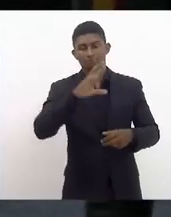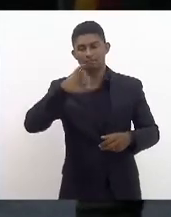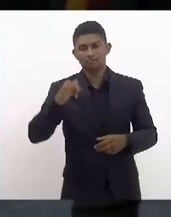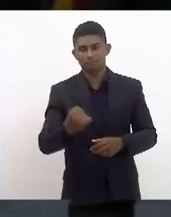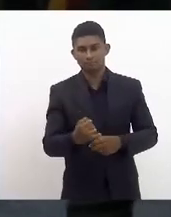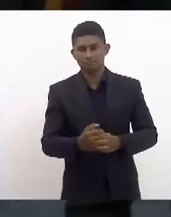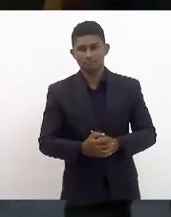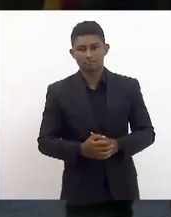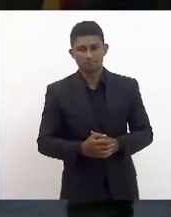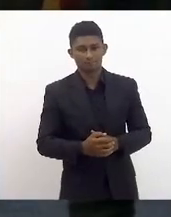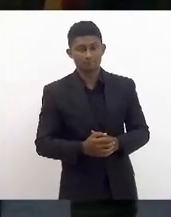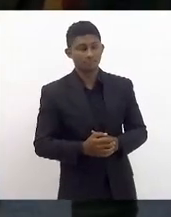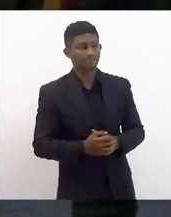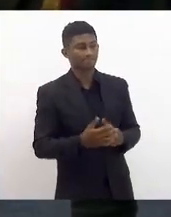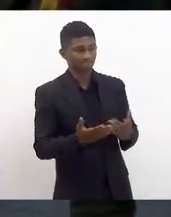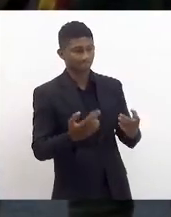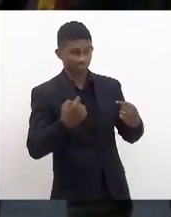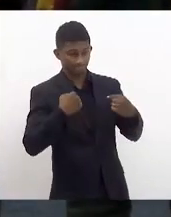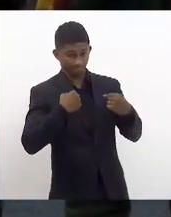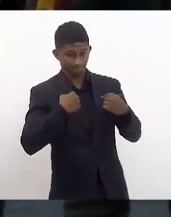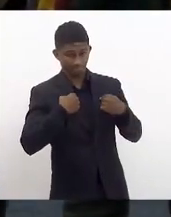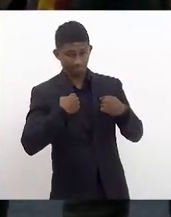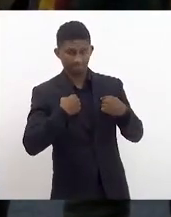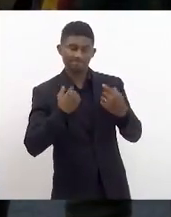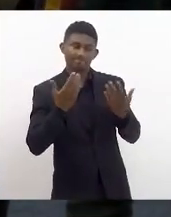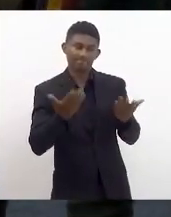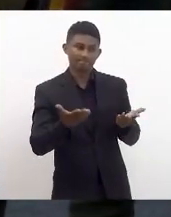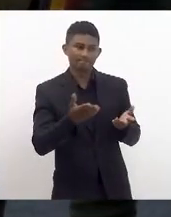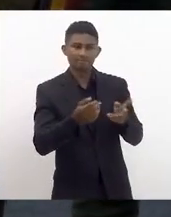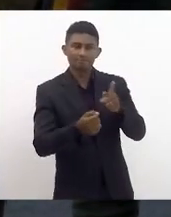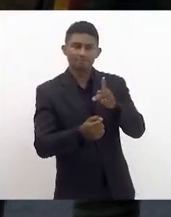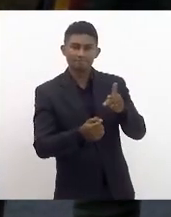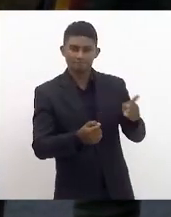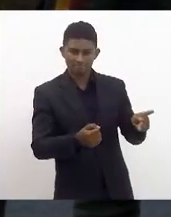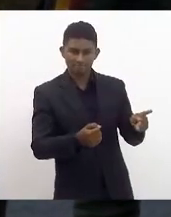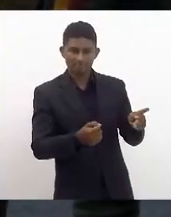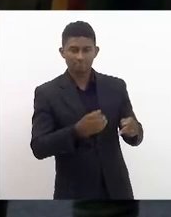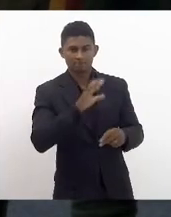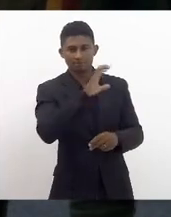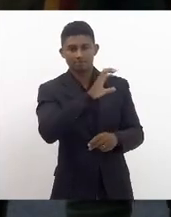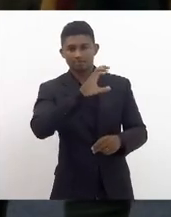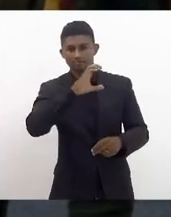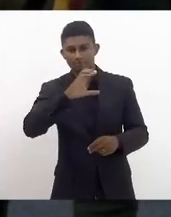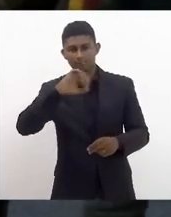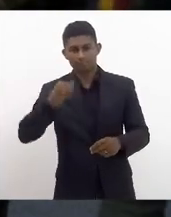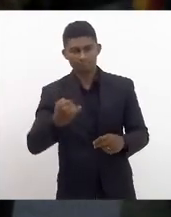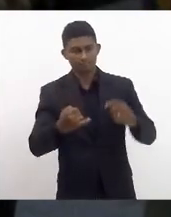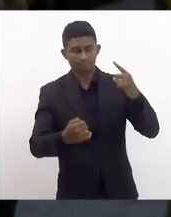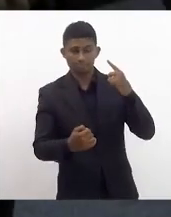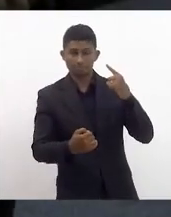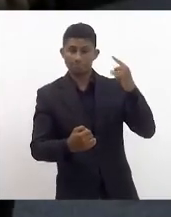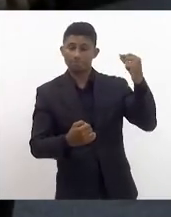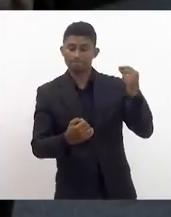por delegação do presidente da CCJ,